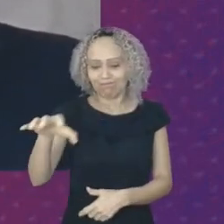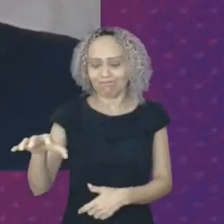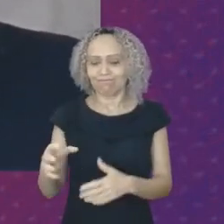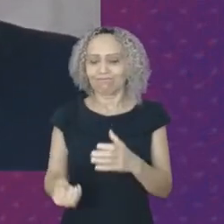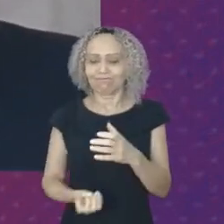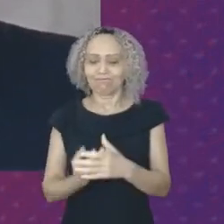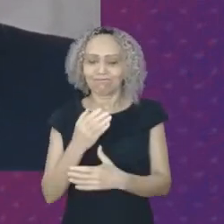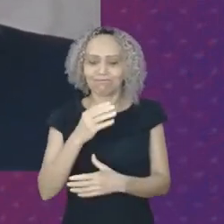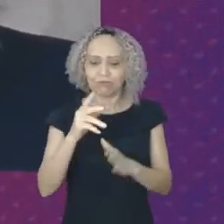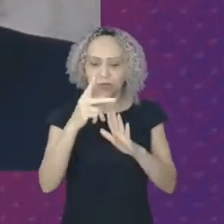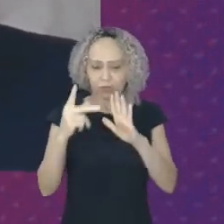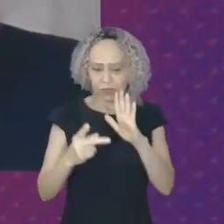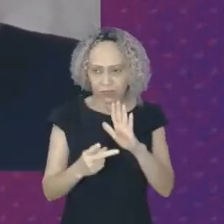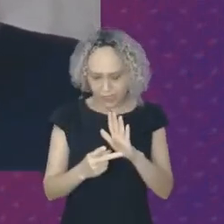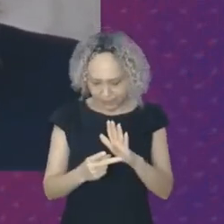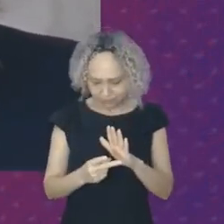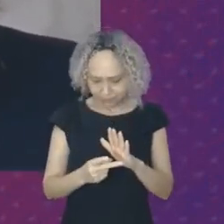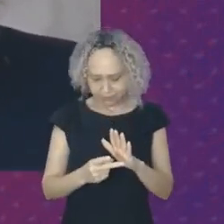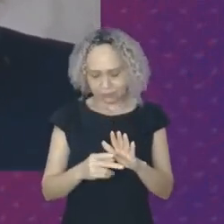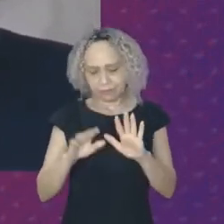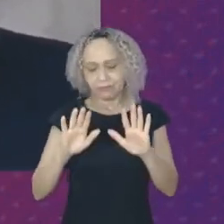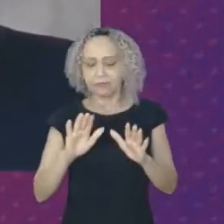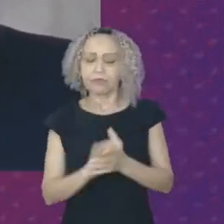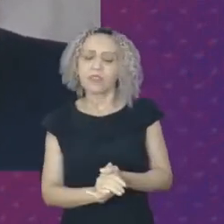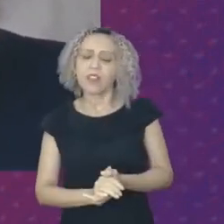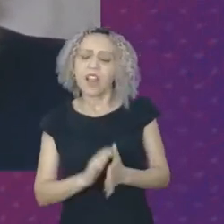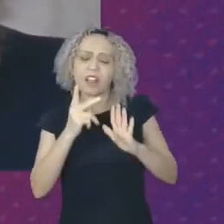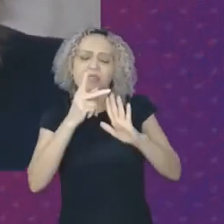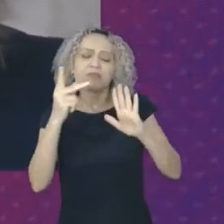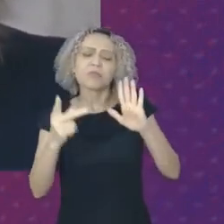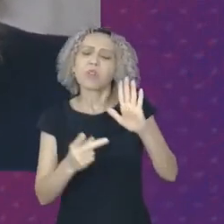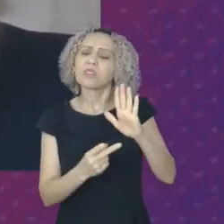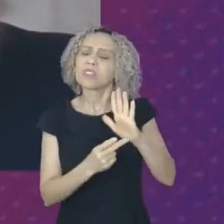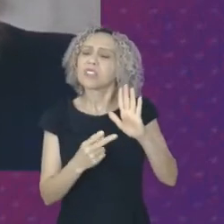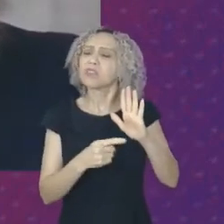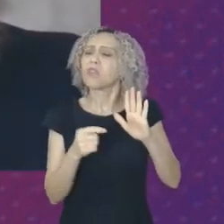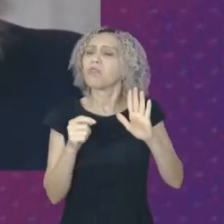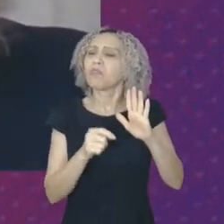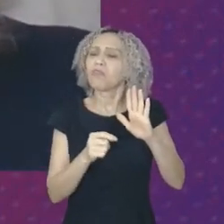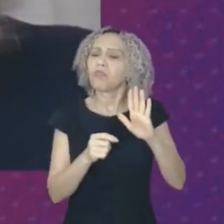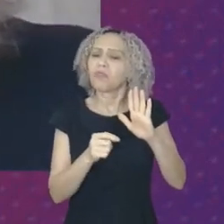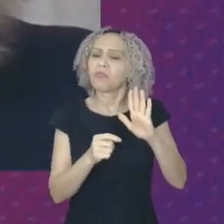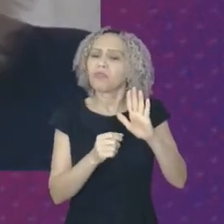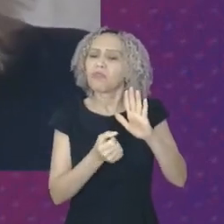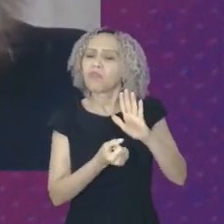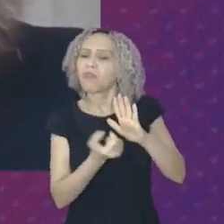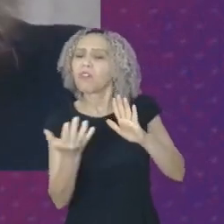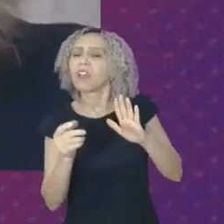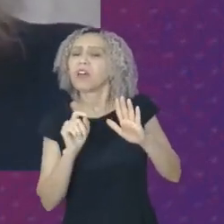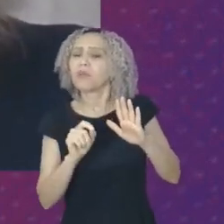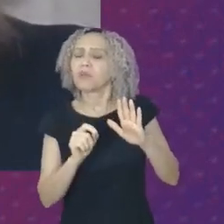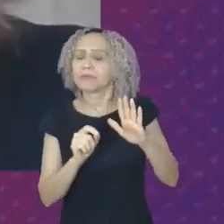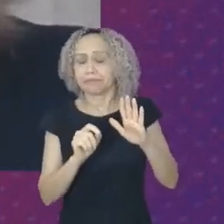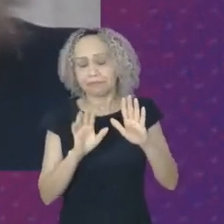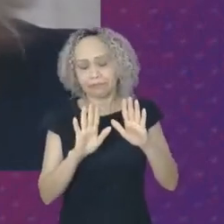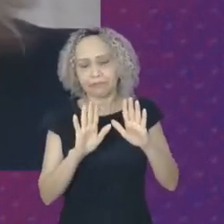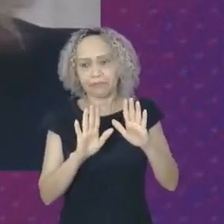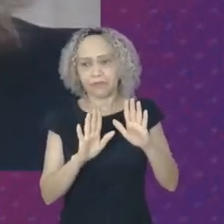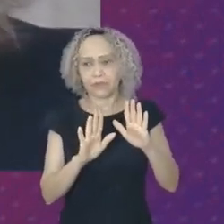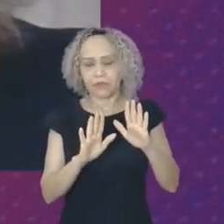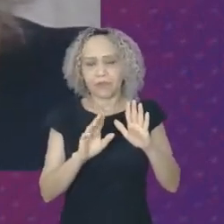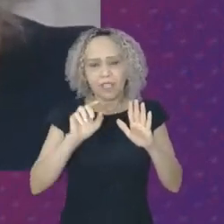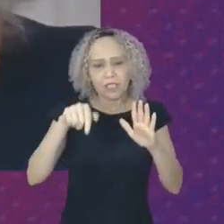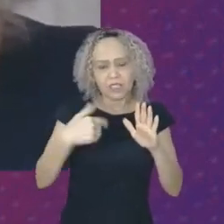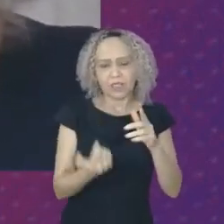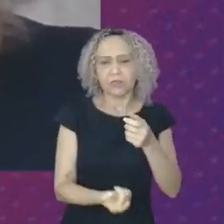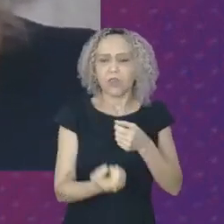implementando esses projetos. Vou falar um pouquinho desses projetos, né, agora no início, para depois